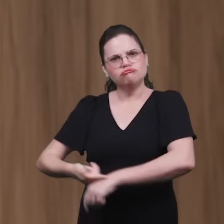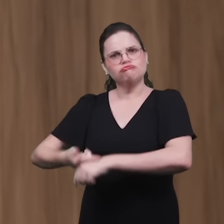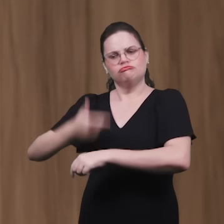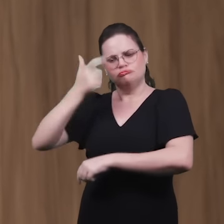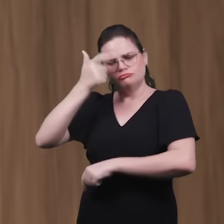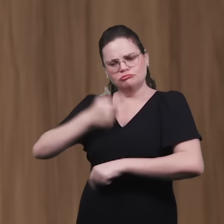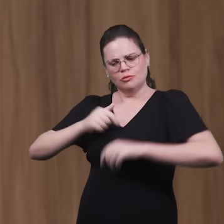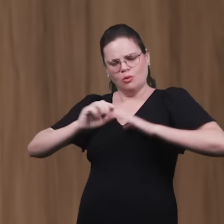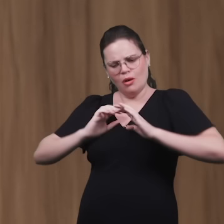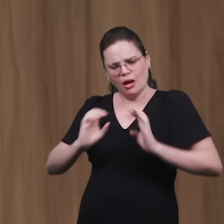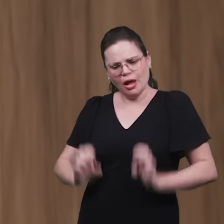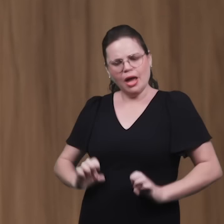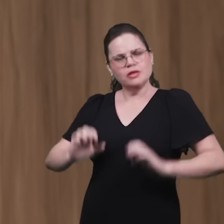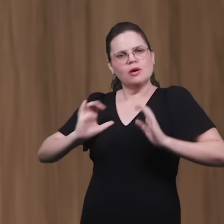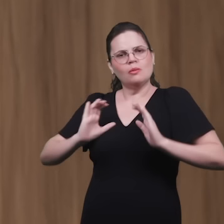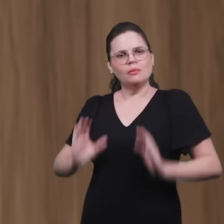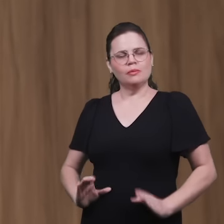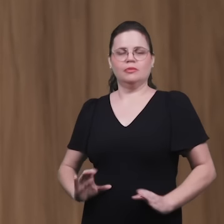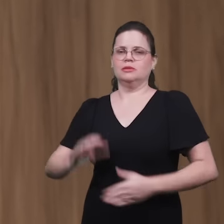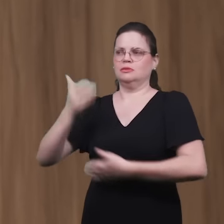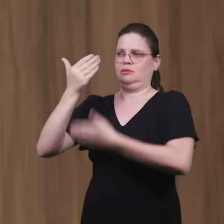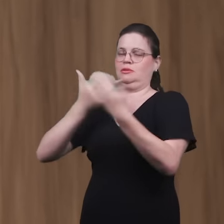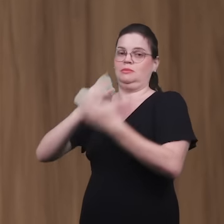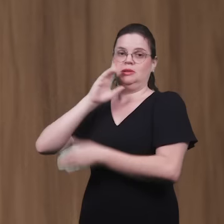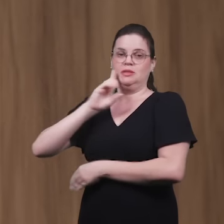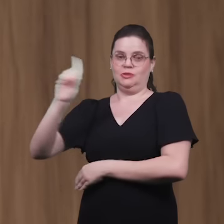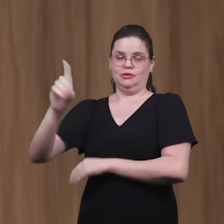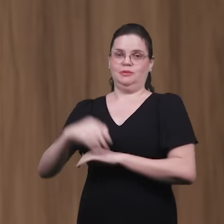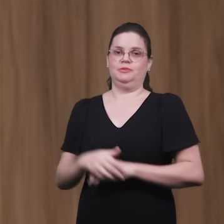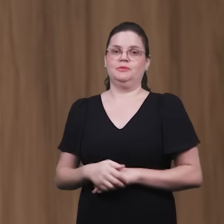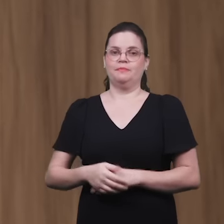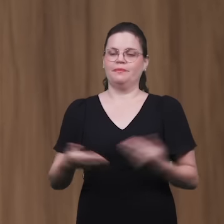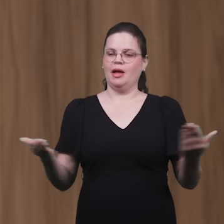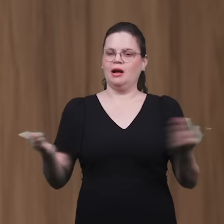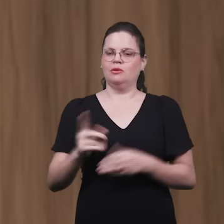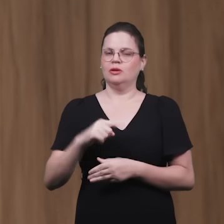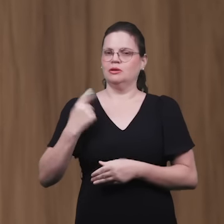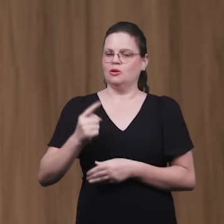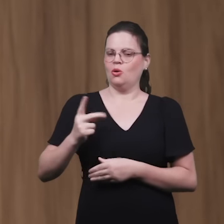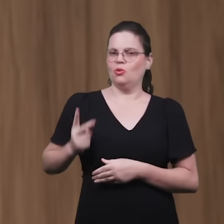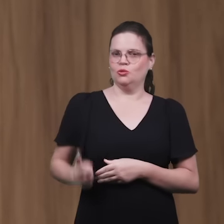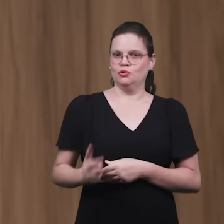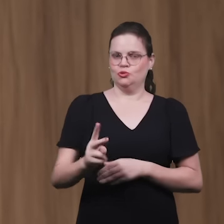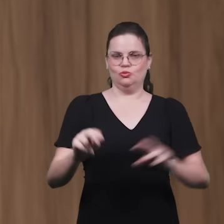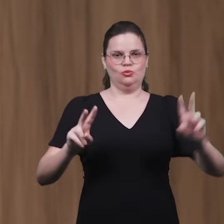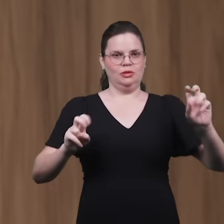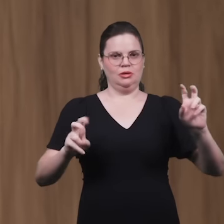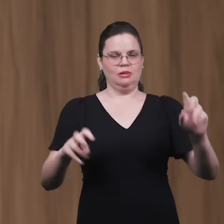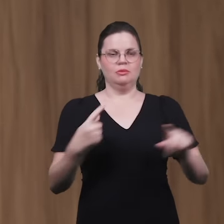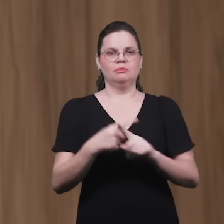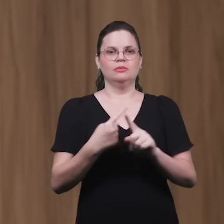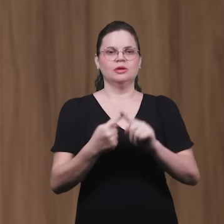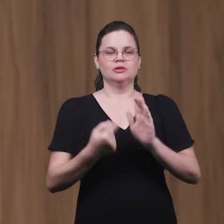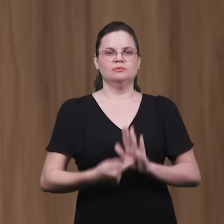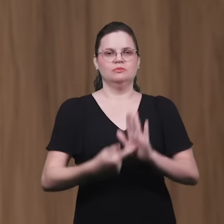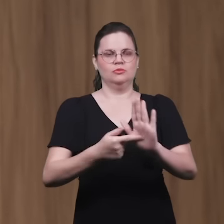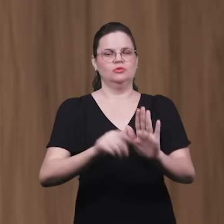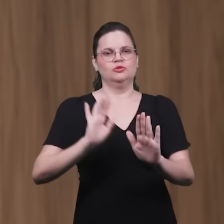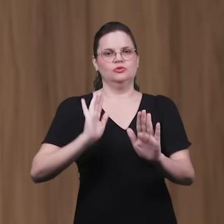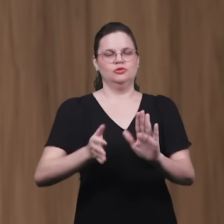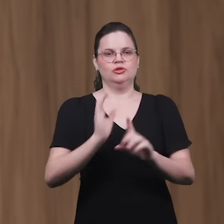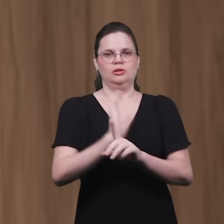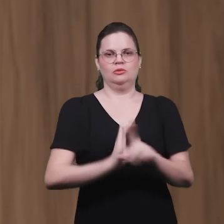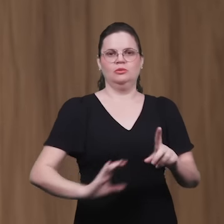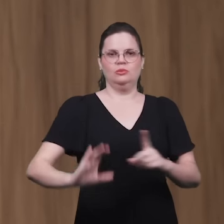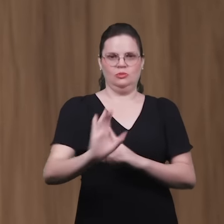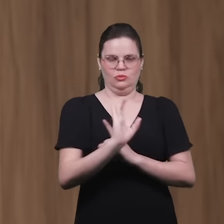comportamos eticamente diante de Deus. E agora vamos dar continuidade, porque nós estamos falando aqui do culto, falamos a respeito do